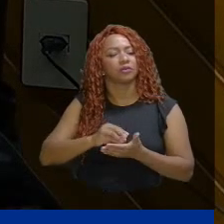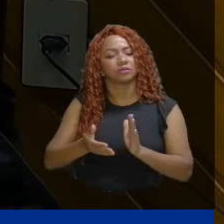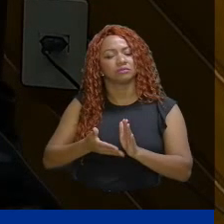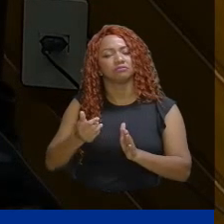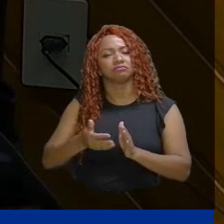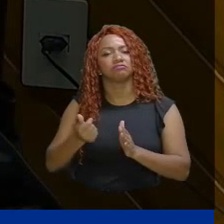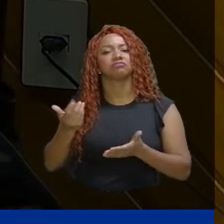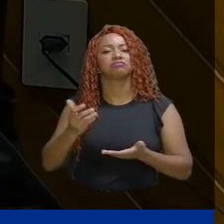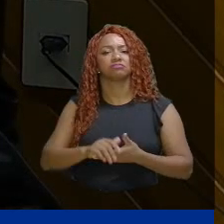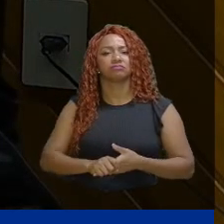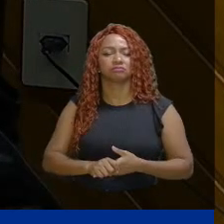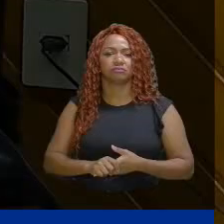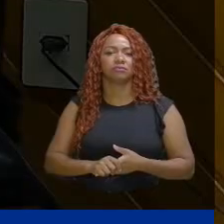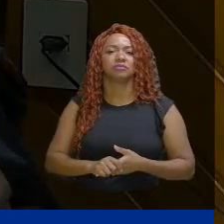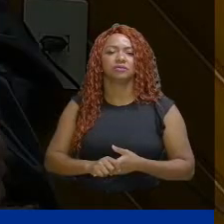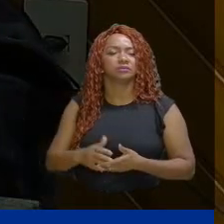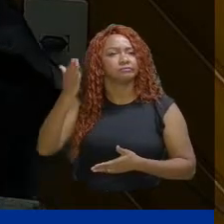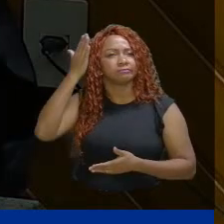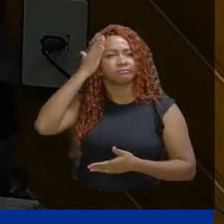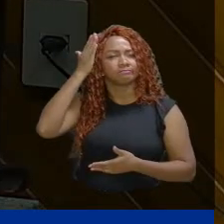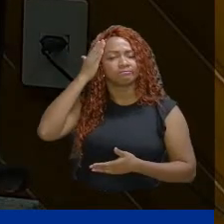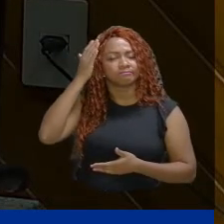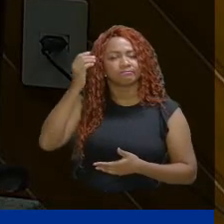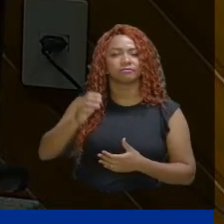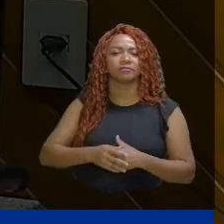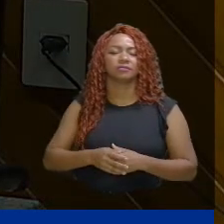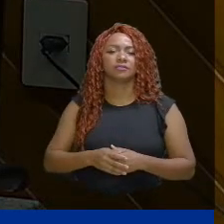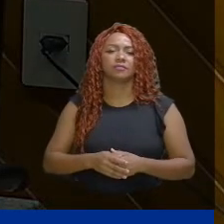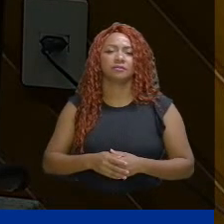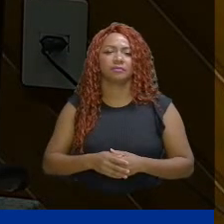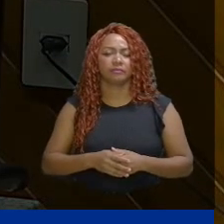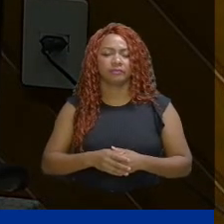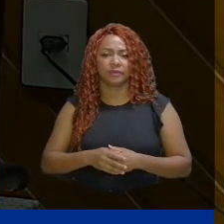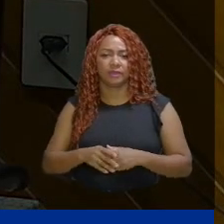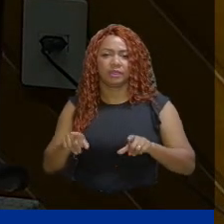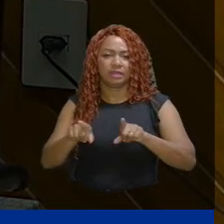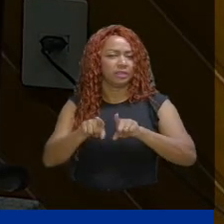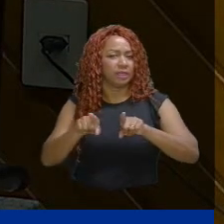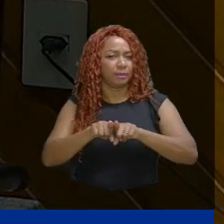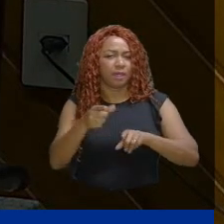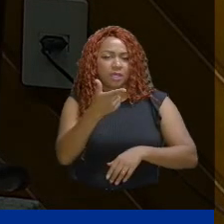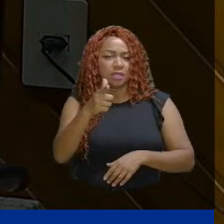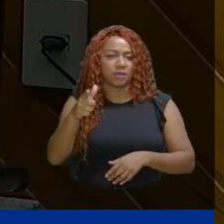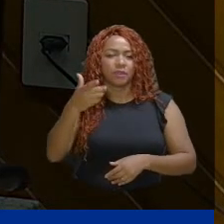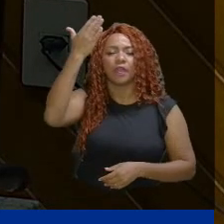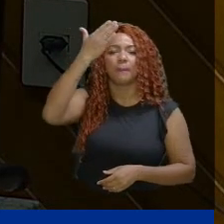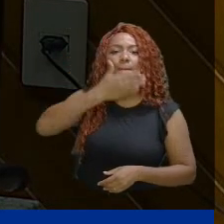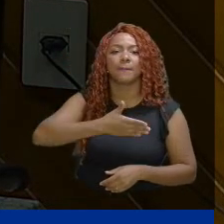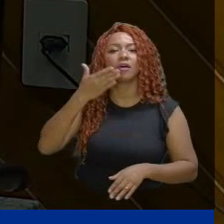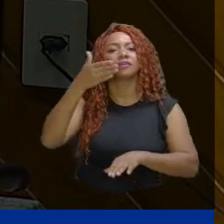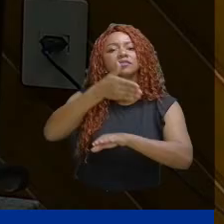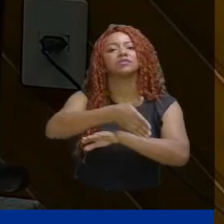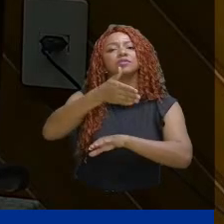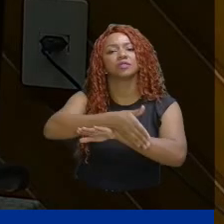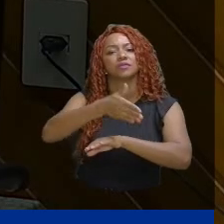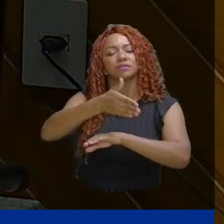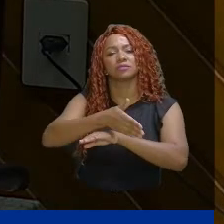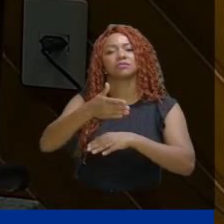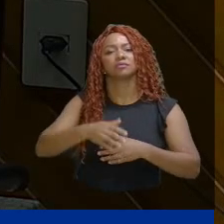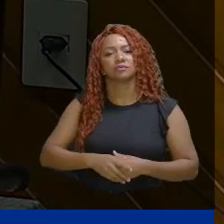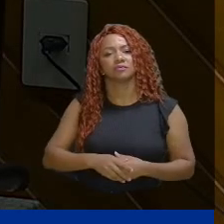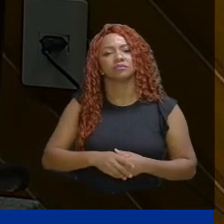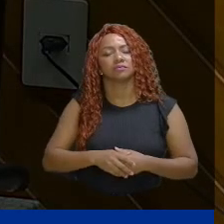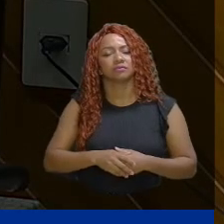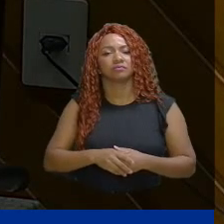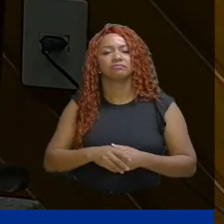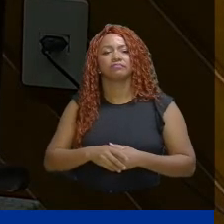demonstração da anuência do embargante. O embargante também sustenta que não há comprovação de sua participação ativa